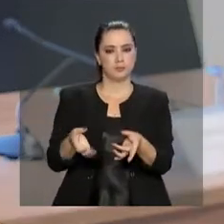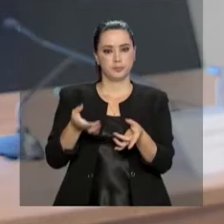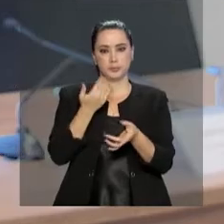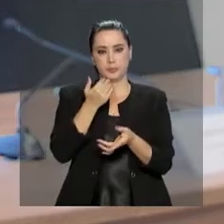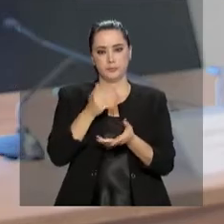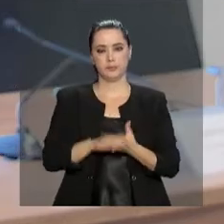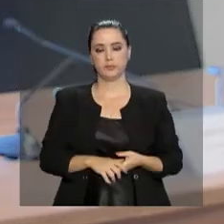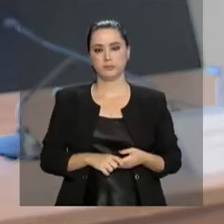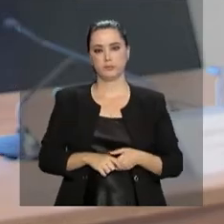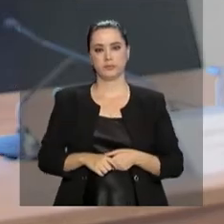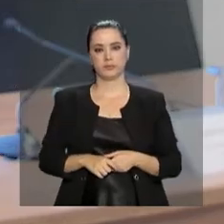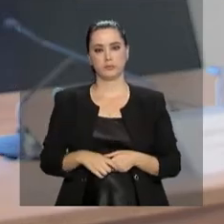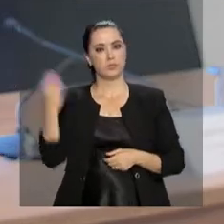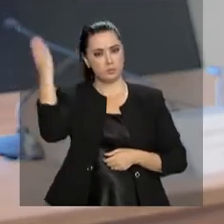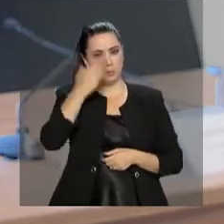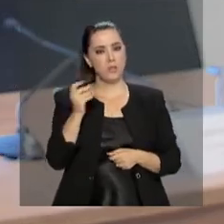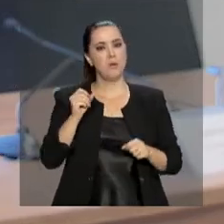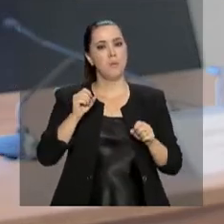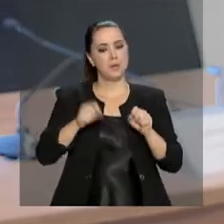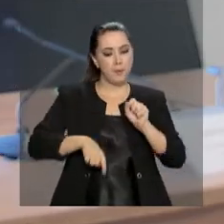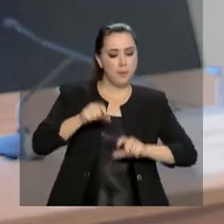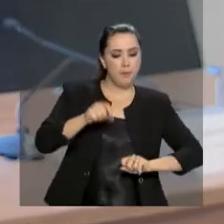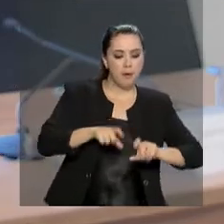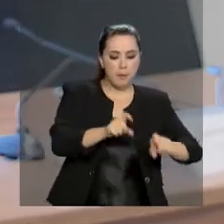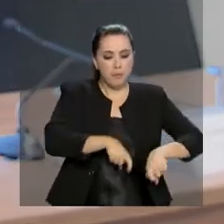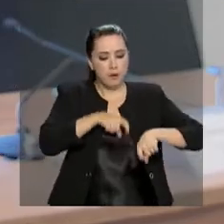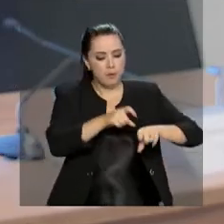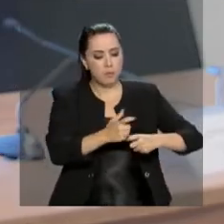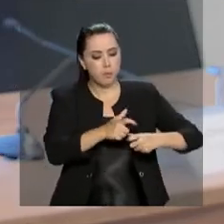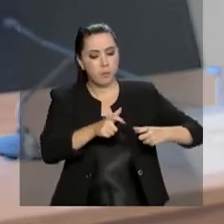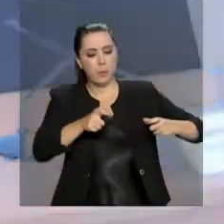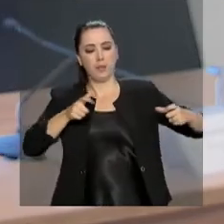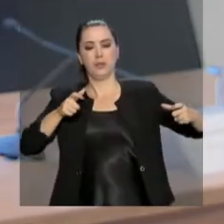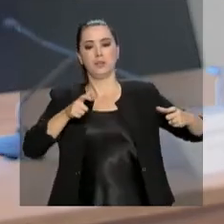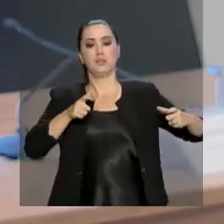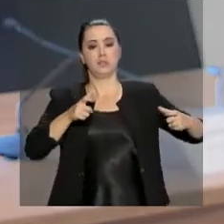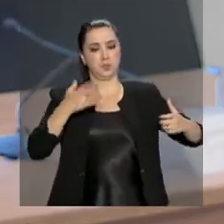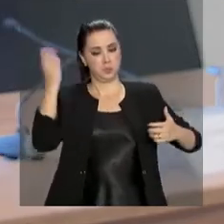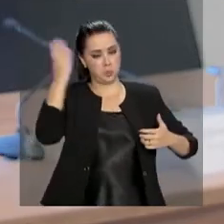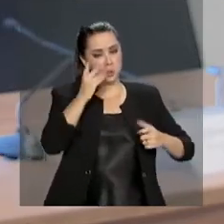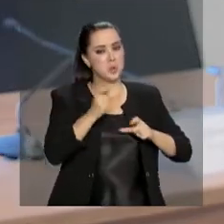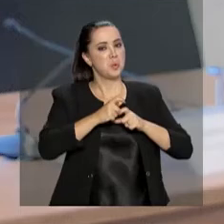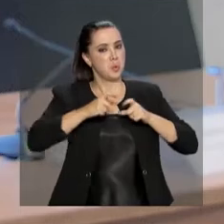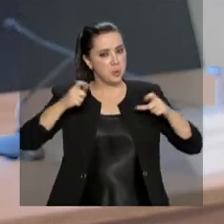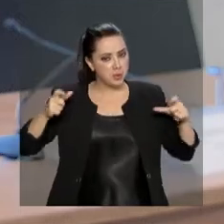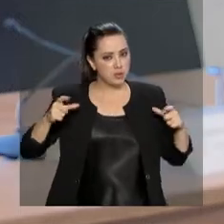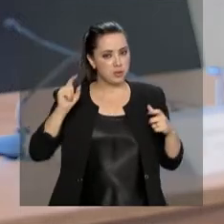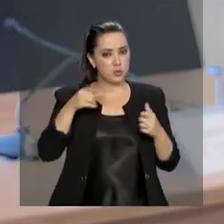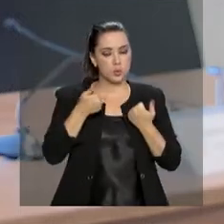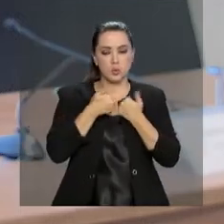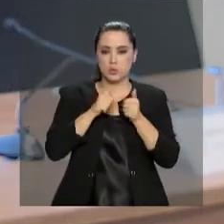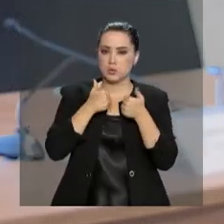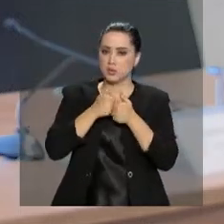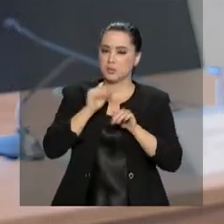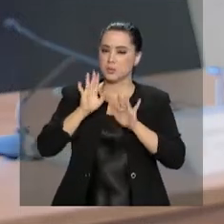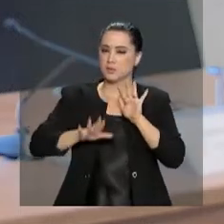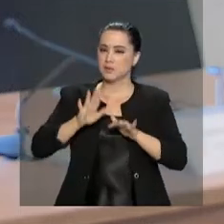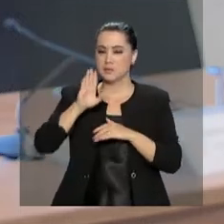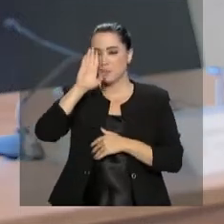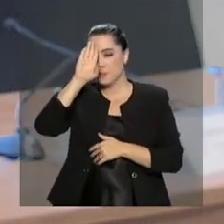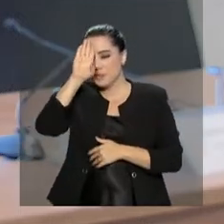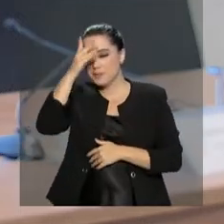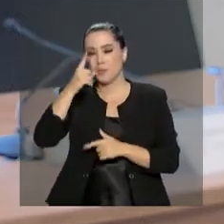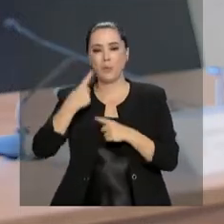o brasil é um grande produtor de alimentos e um países têm os grande o transporte talvez seja um dos principais